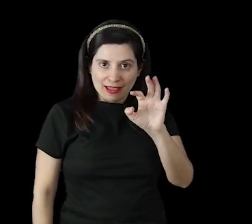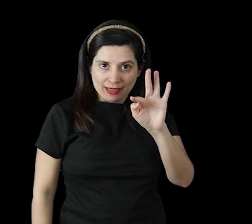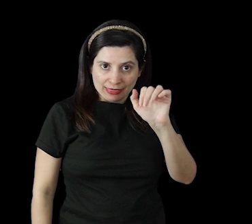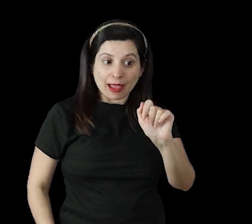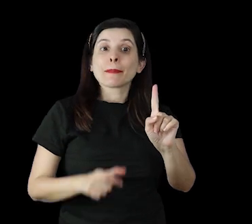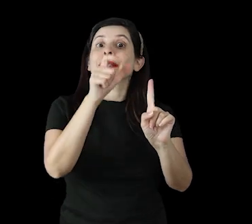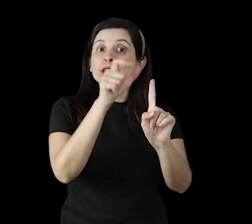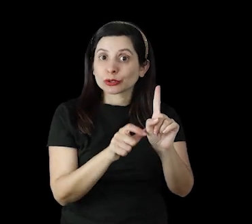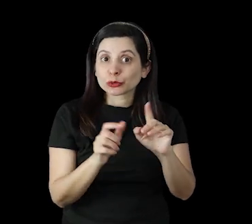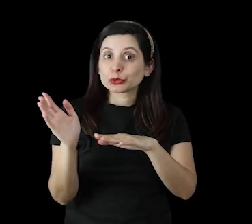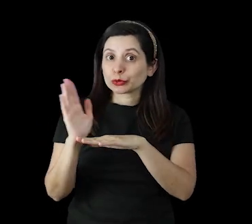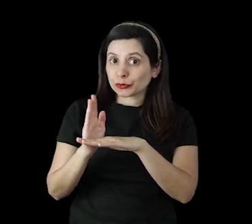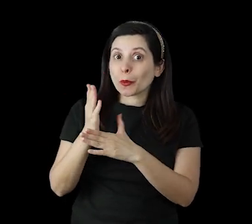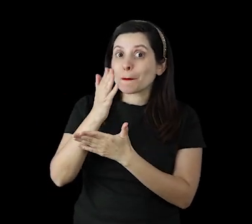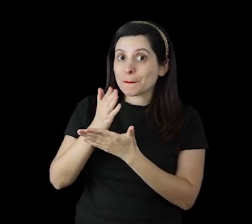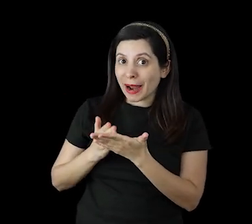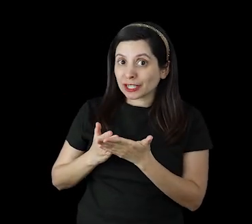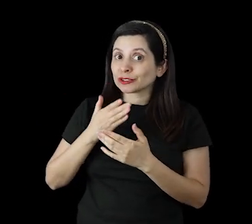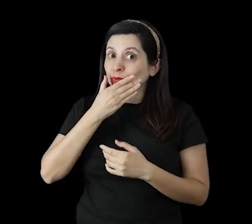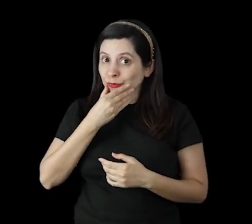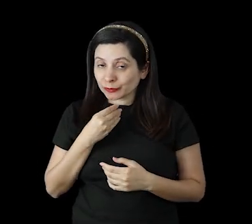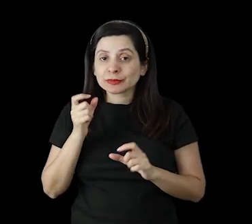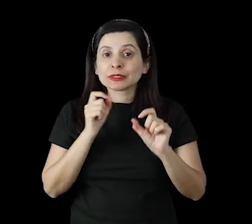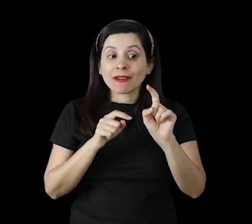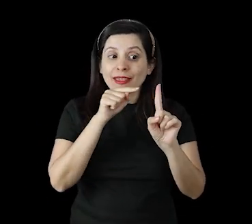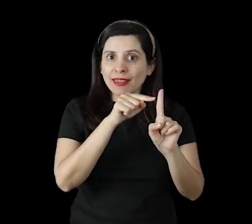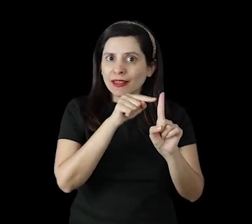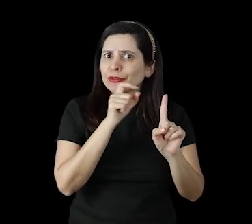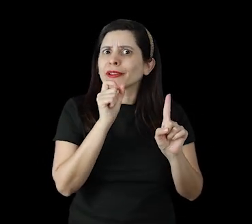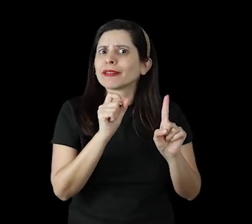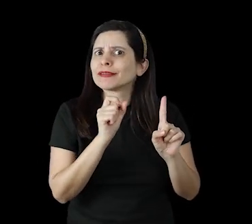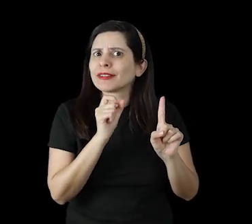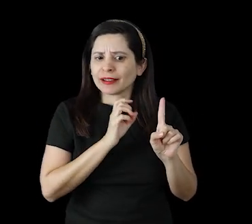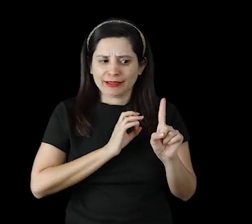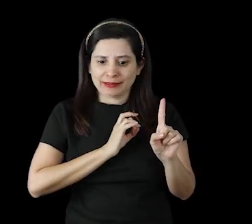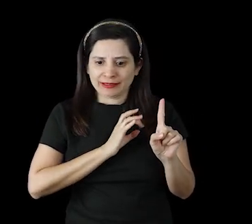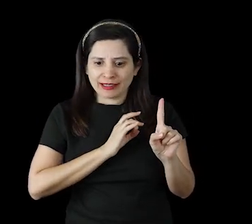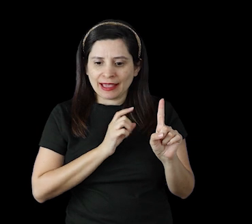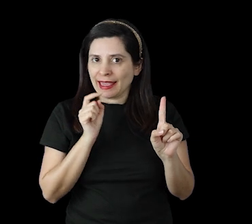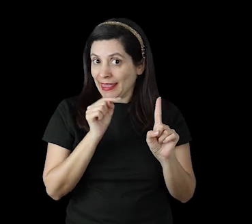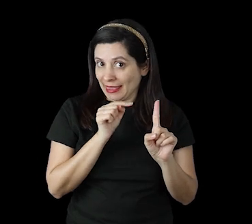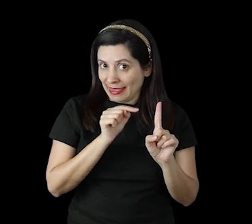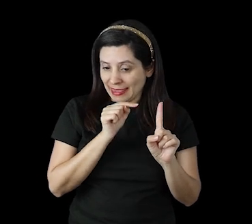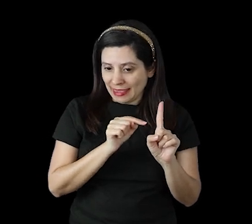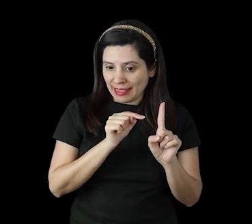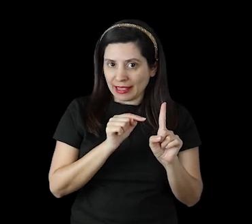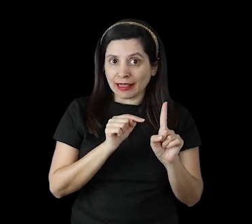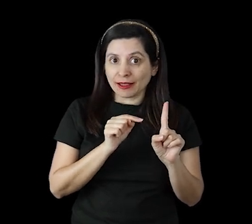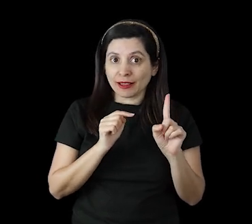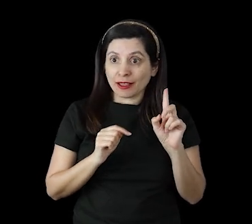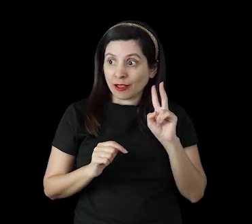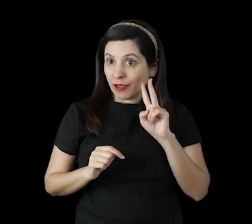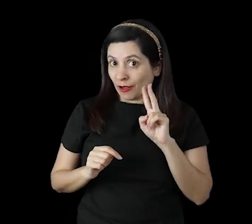homem, é medo, né? Tanto que o que que ela faz? Ela, quando ela perde o marido,